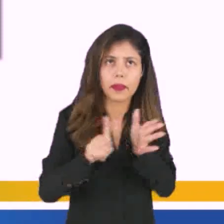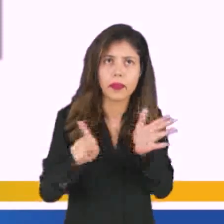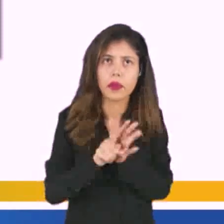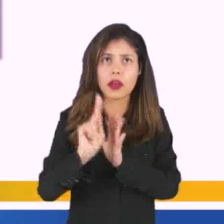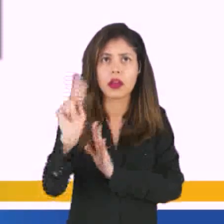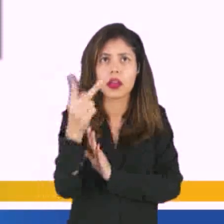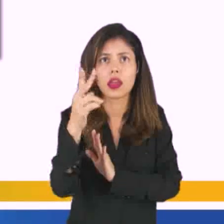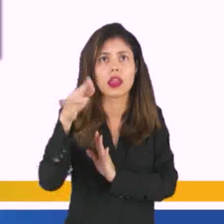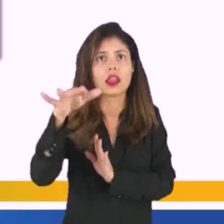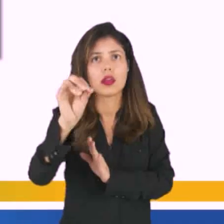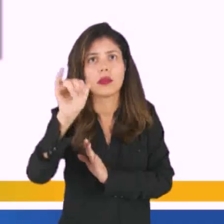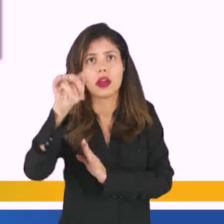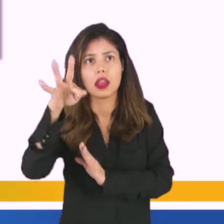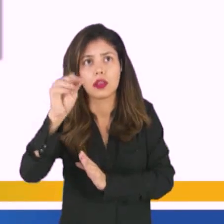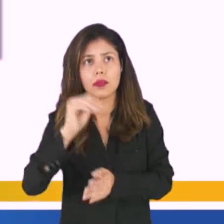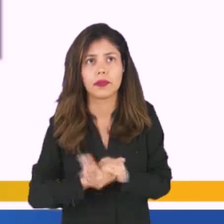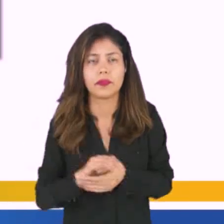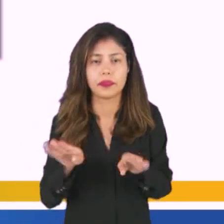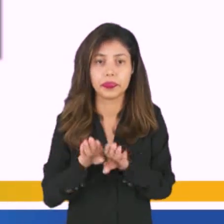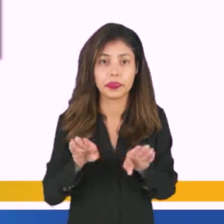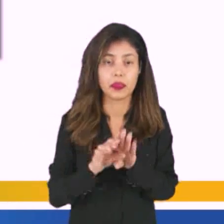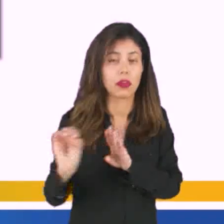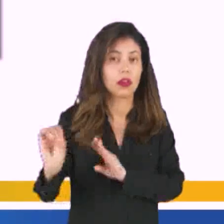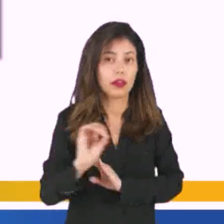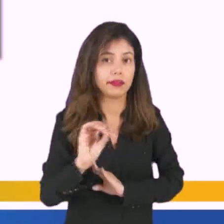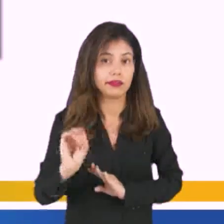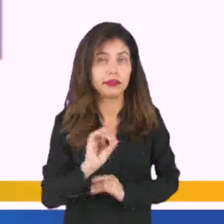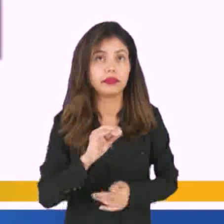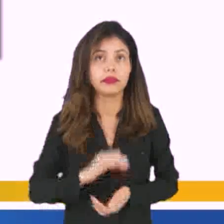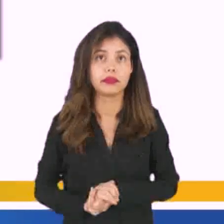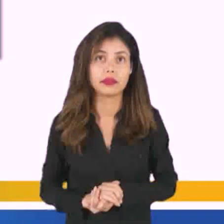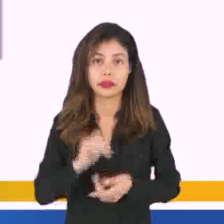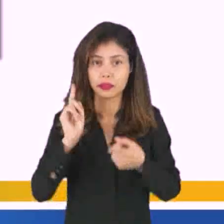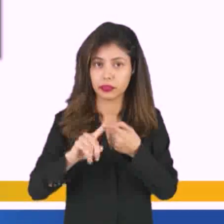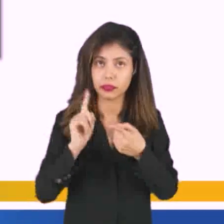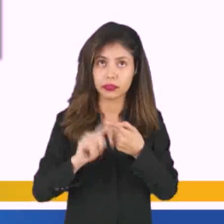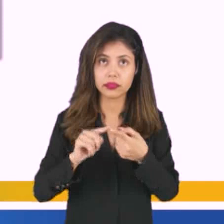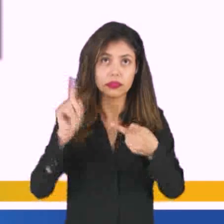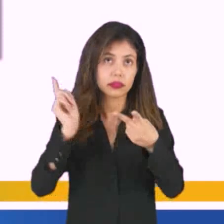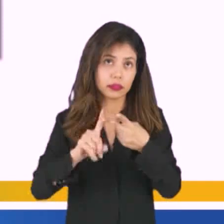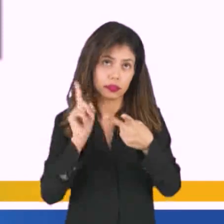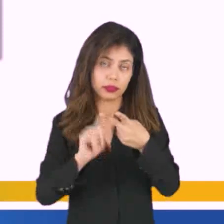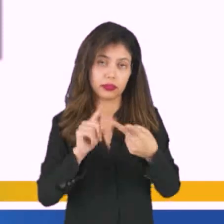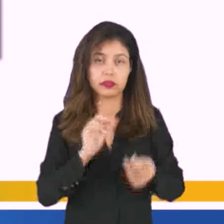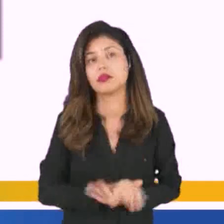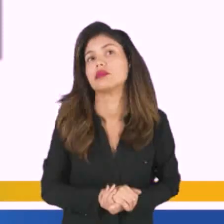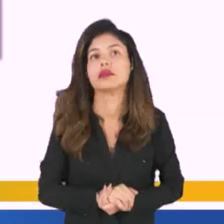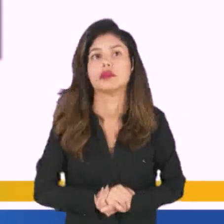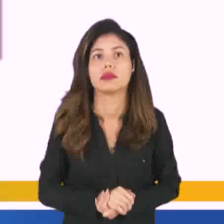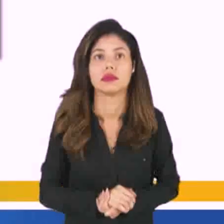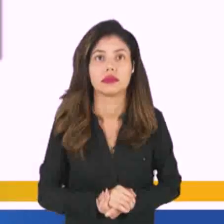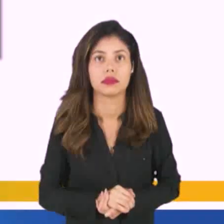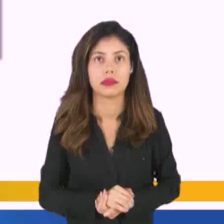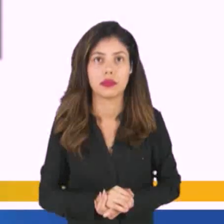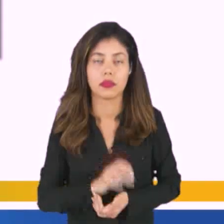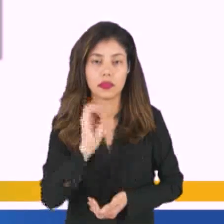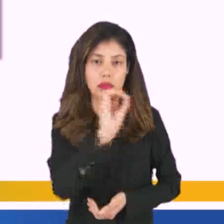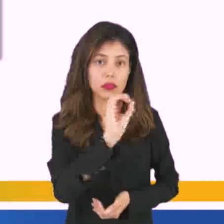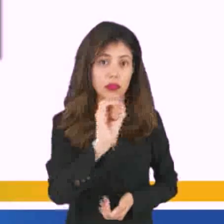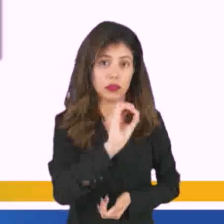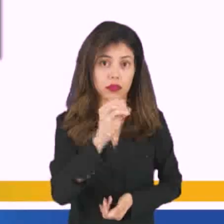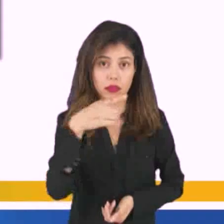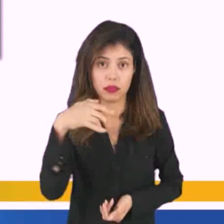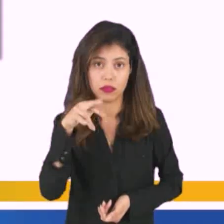aqui, entre o primeiro e o segundo, e o oxigênio entre o segundo e o